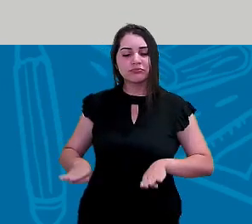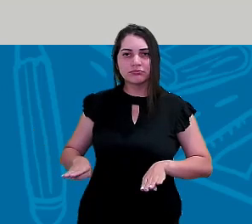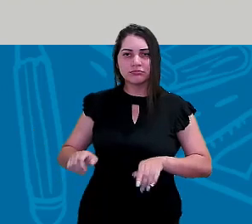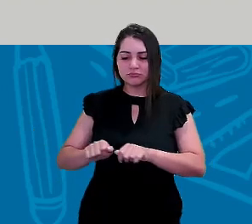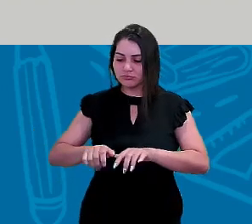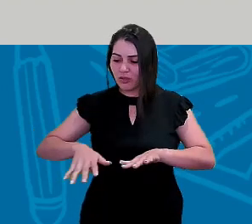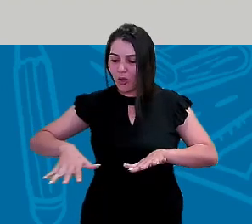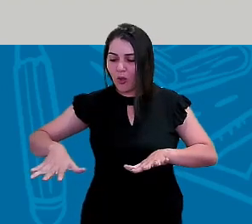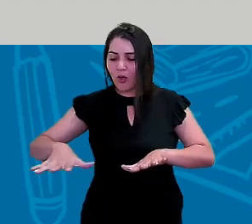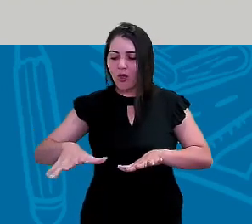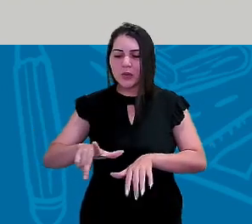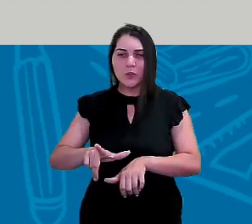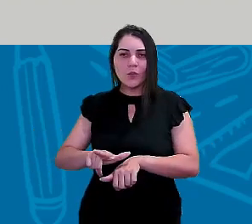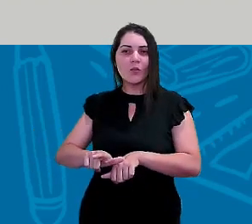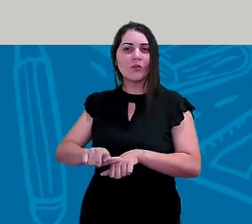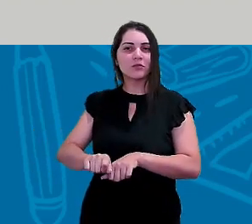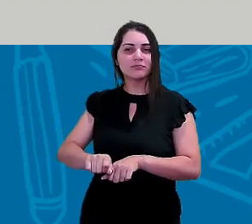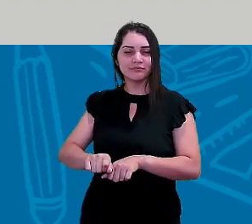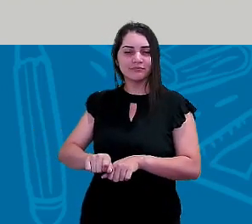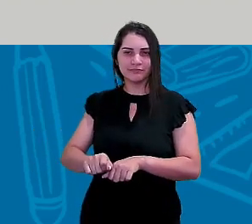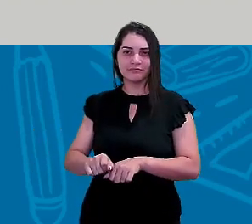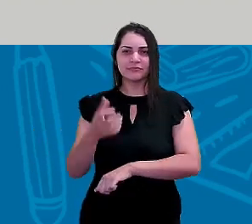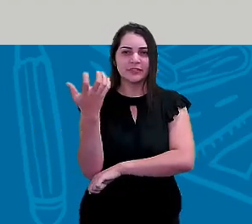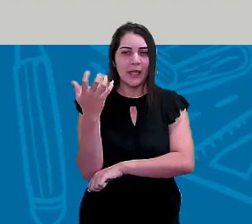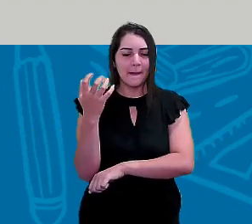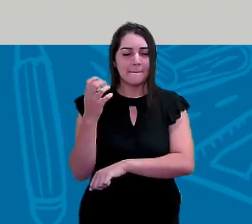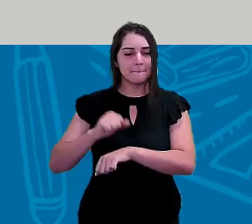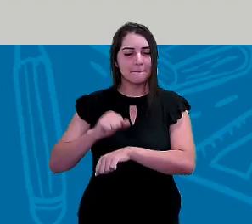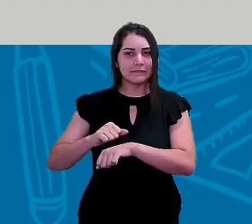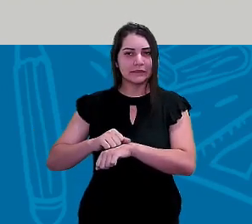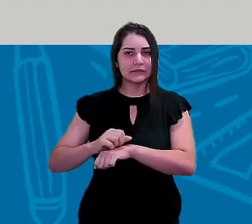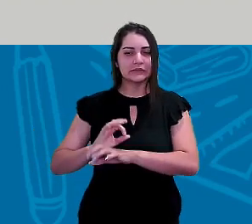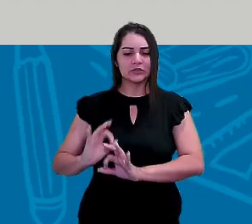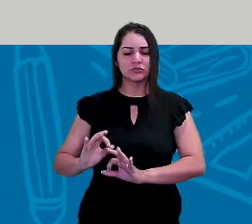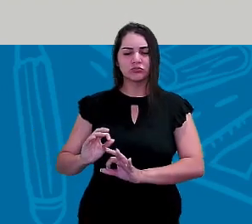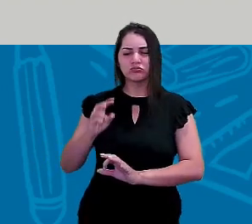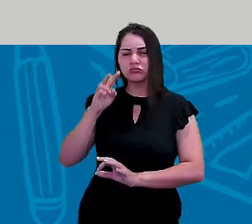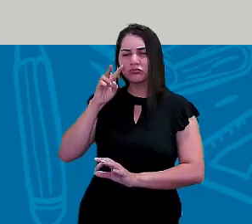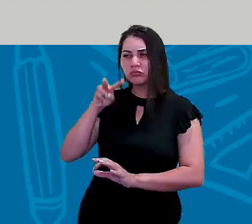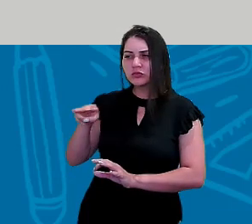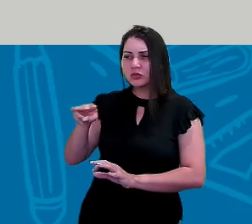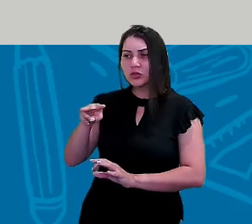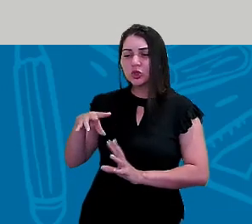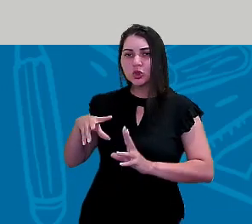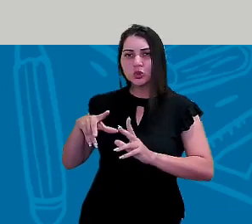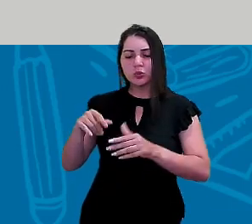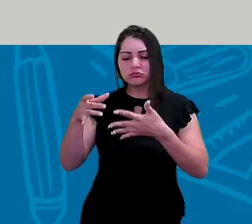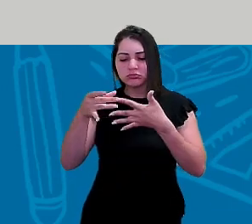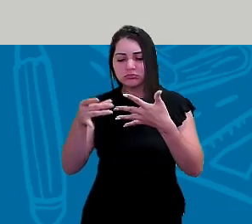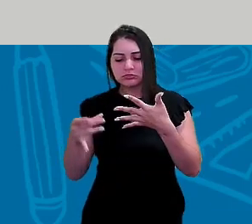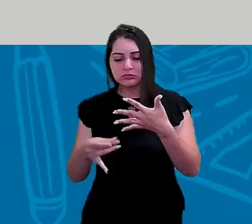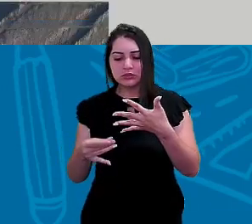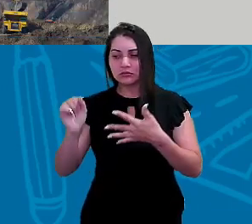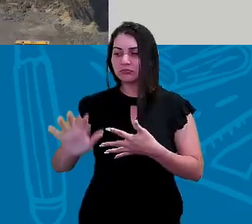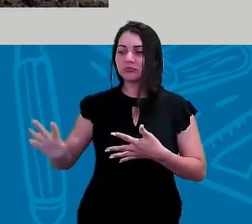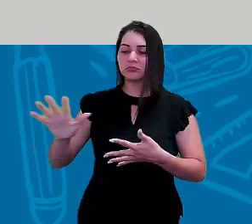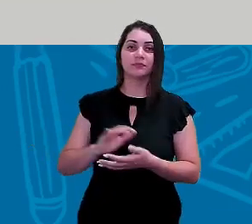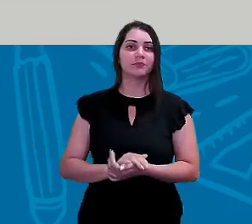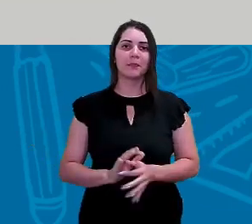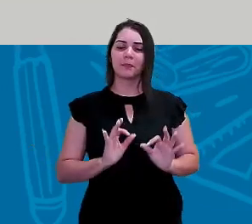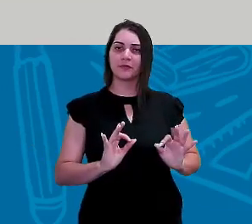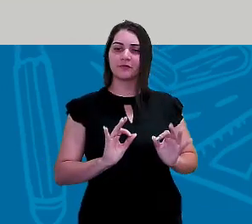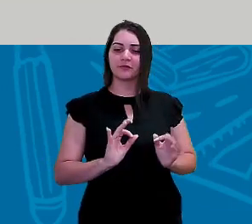piso bem lisinho de madeira, não é isso? Observem todos os detalhes dessa imagem. Perfeito.